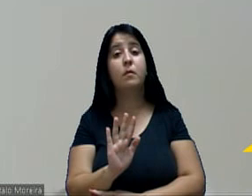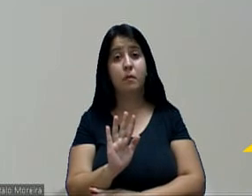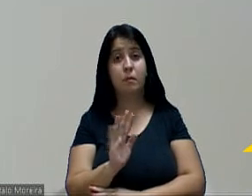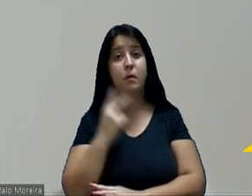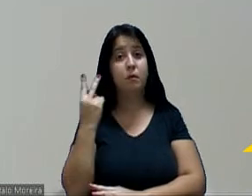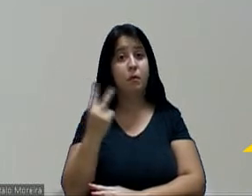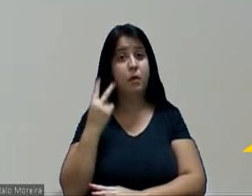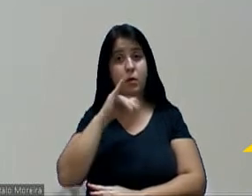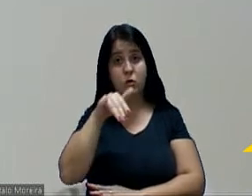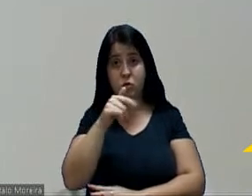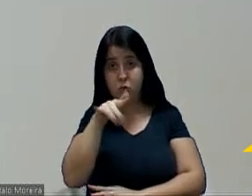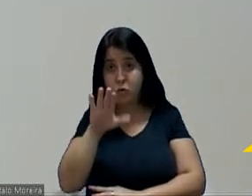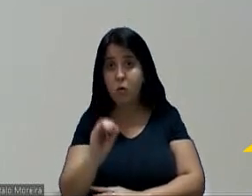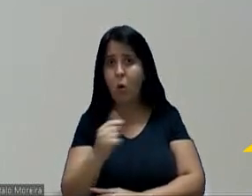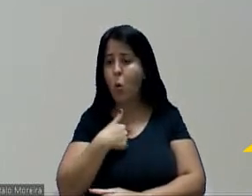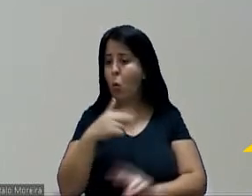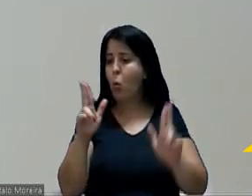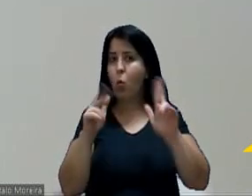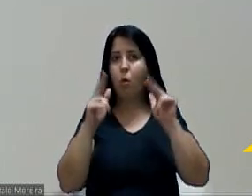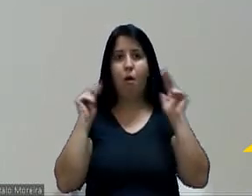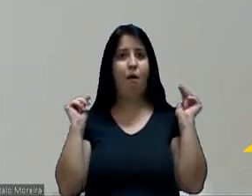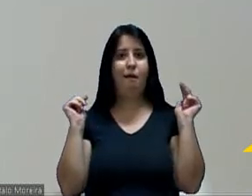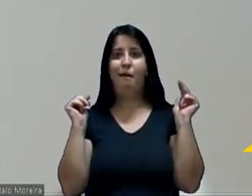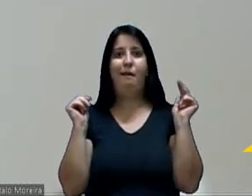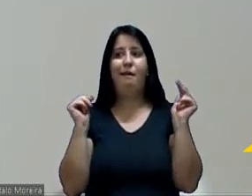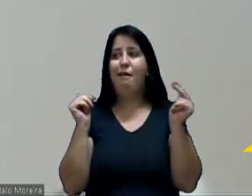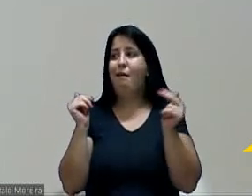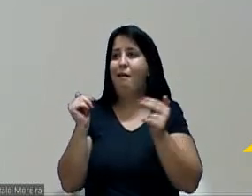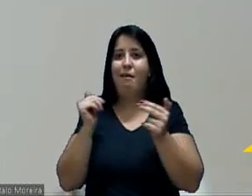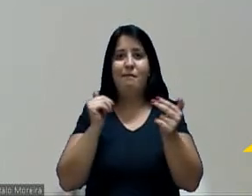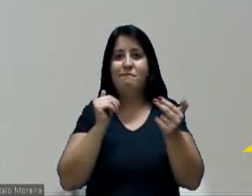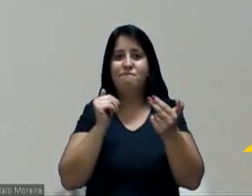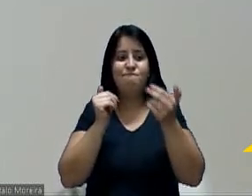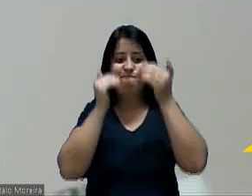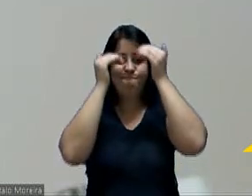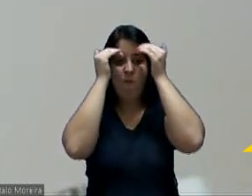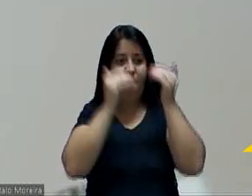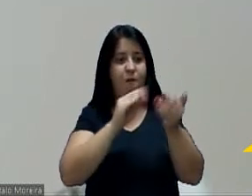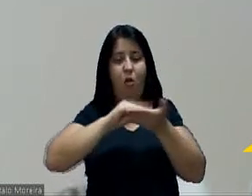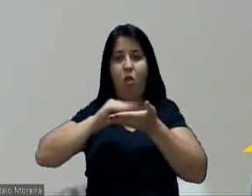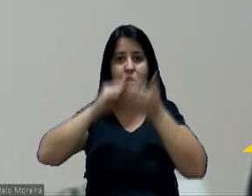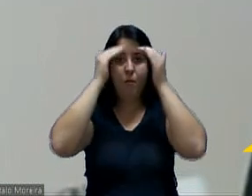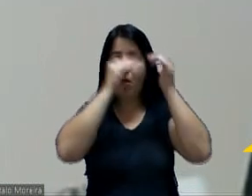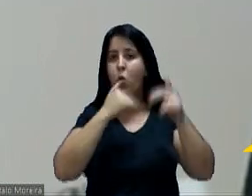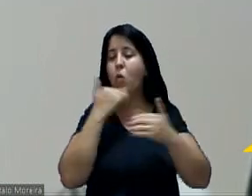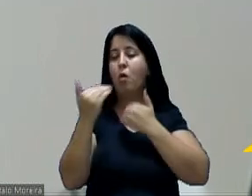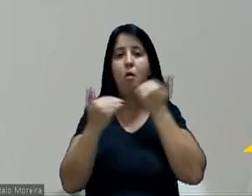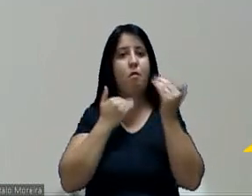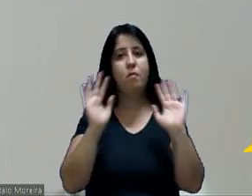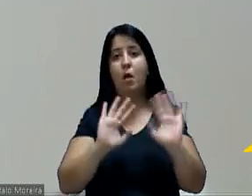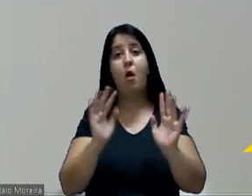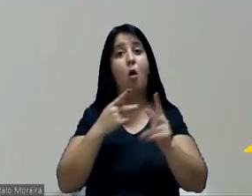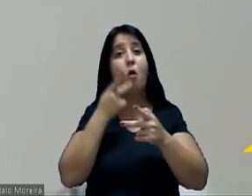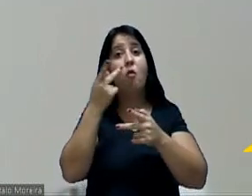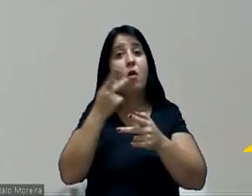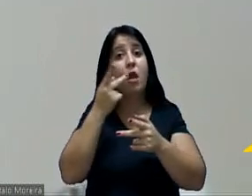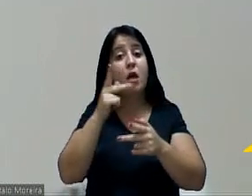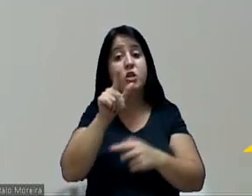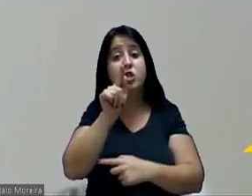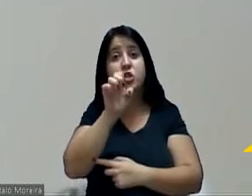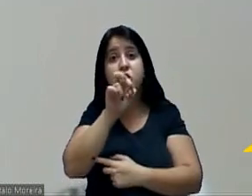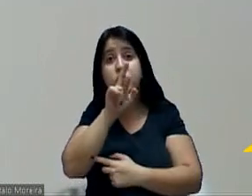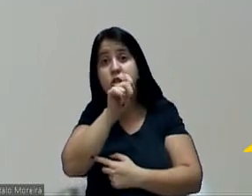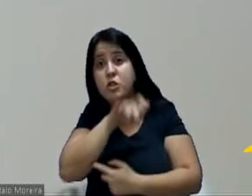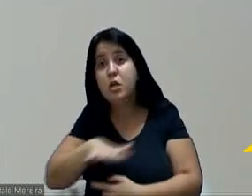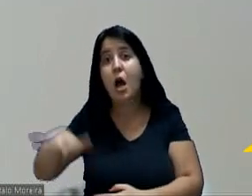vereador João Donizete, jamais desfiz de nenhum outro vereador e nem da equipe. Eu disse que existe de maneira genérica, muitas vezes,